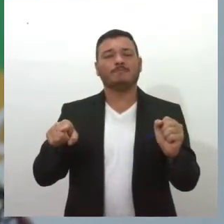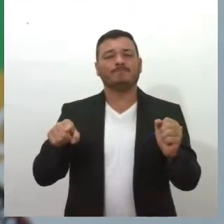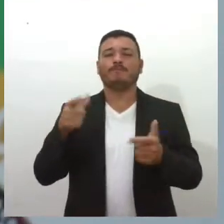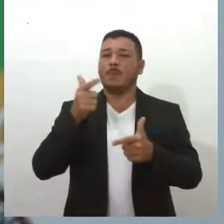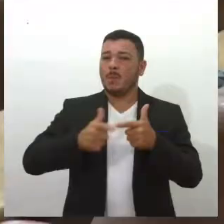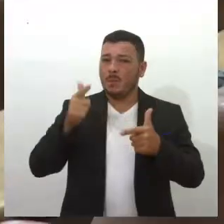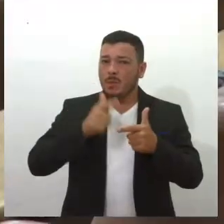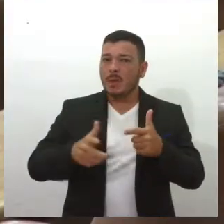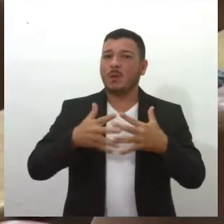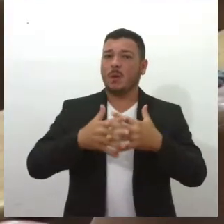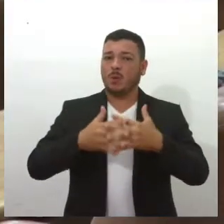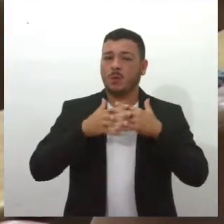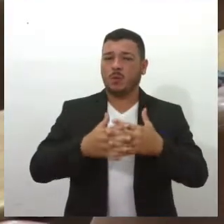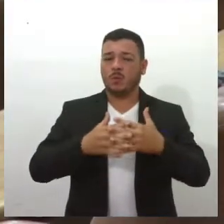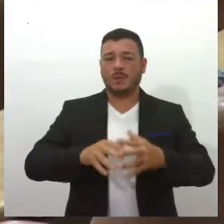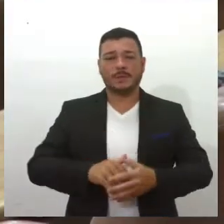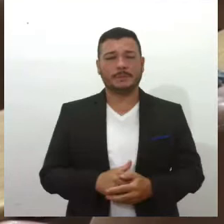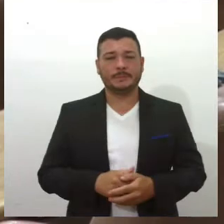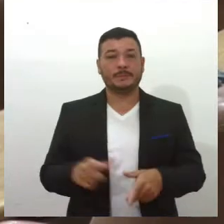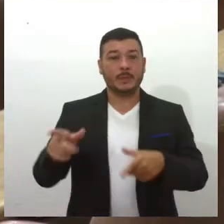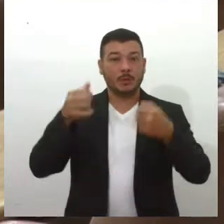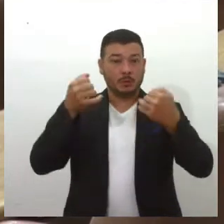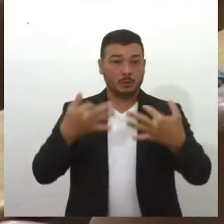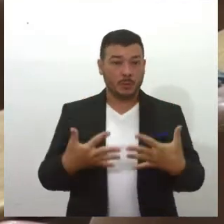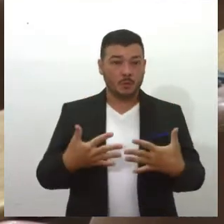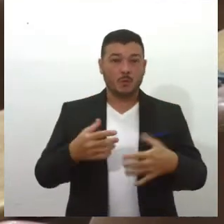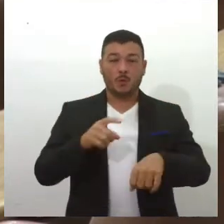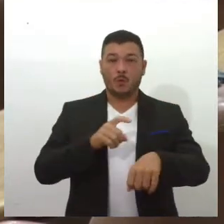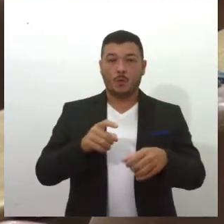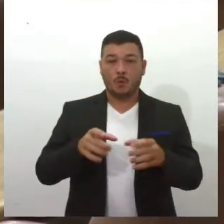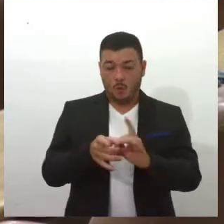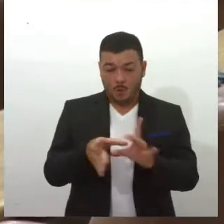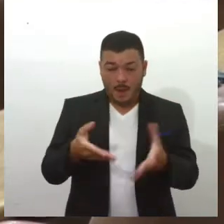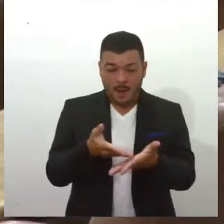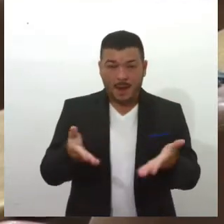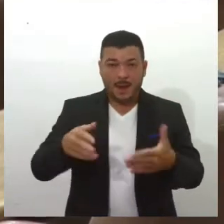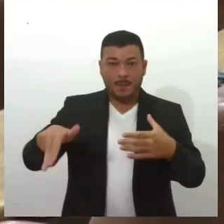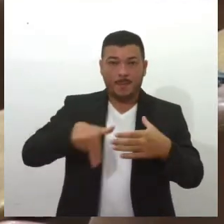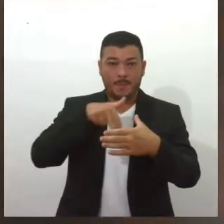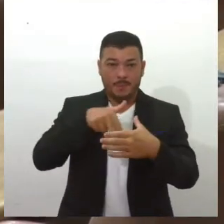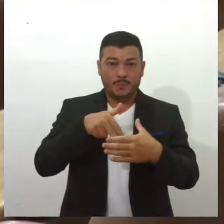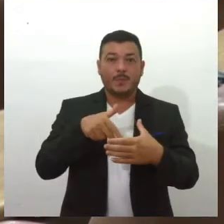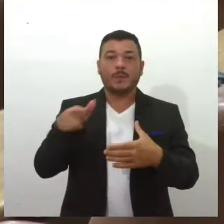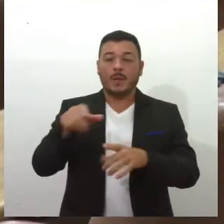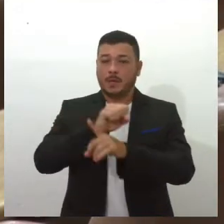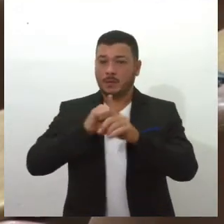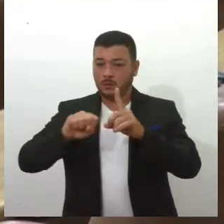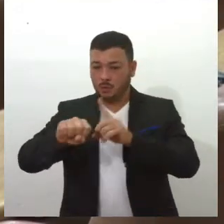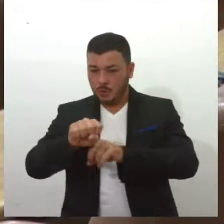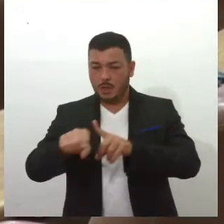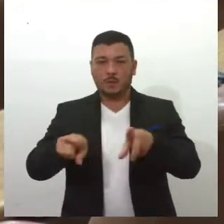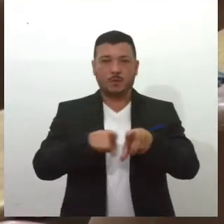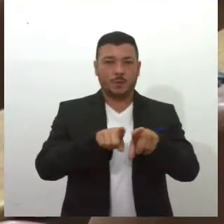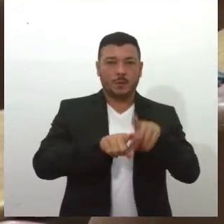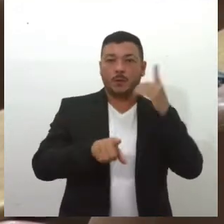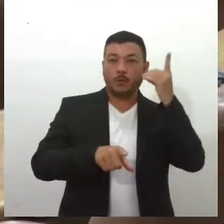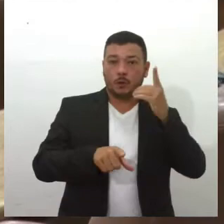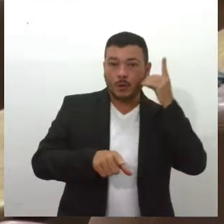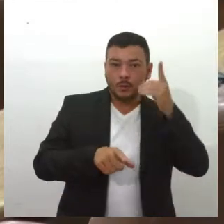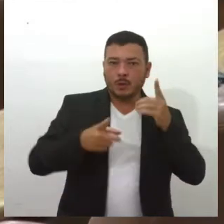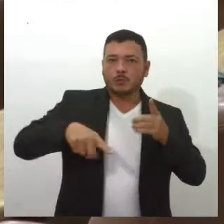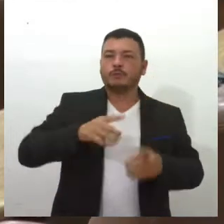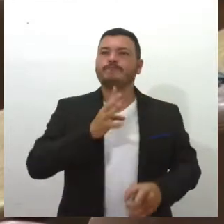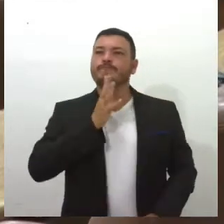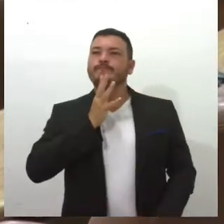de calamidade. Lisandra disse que o espaço dado pela LESE é importante para que tanto a sociedade quanto os parlamentares conheçam